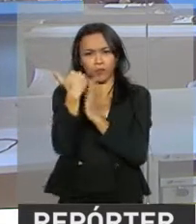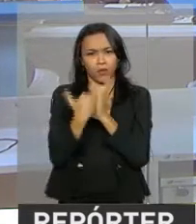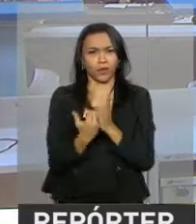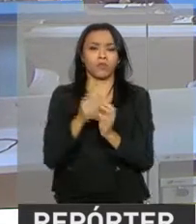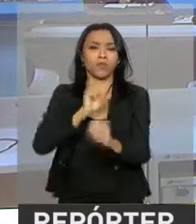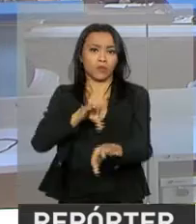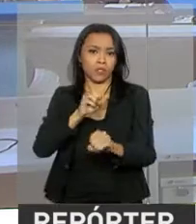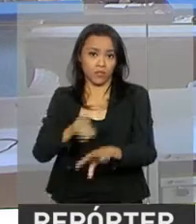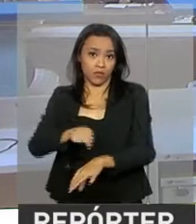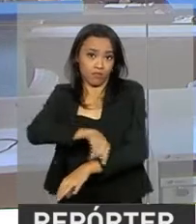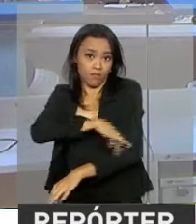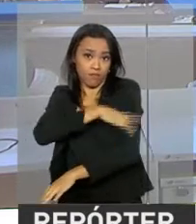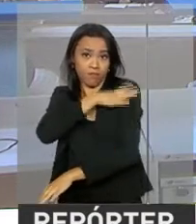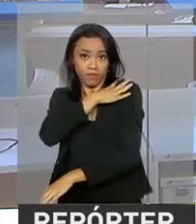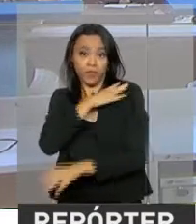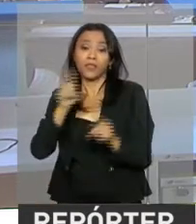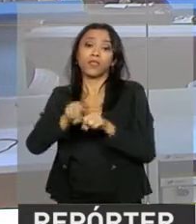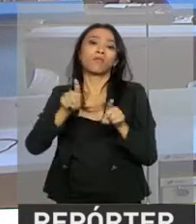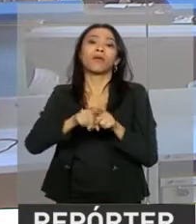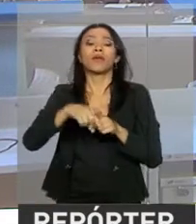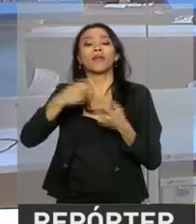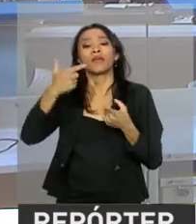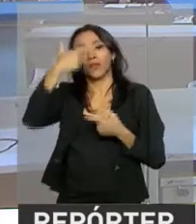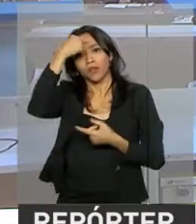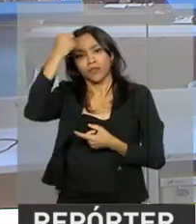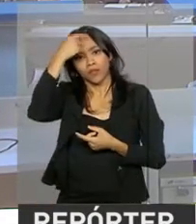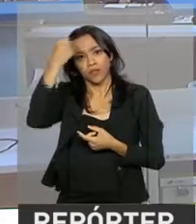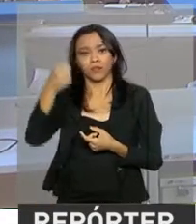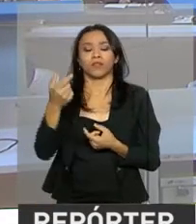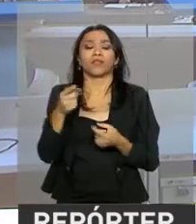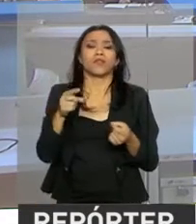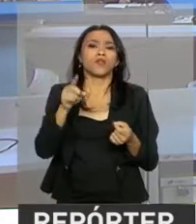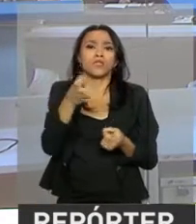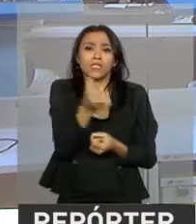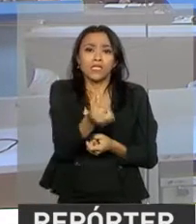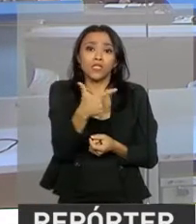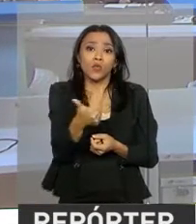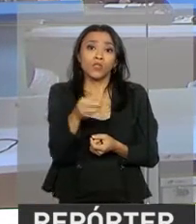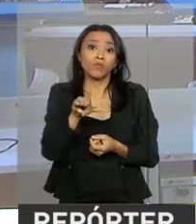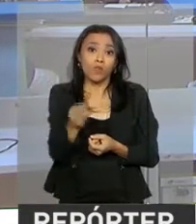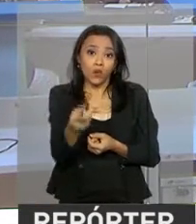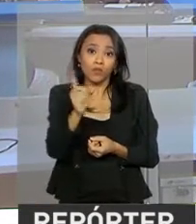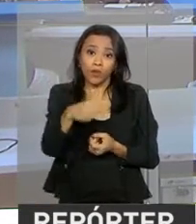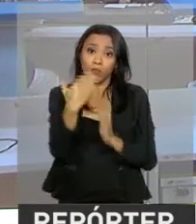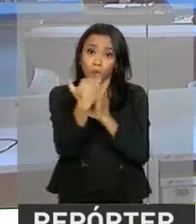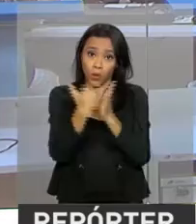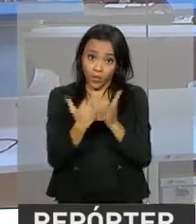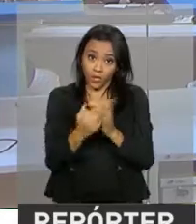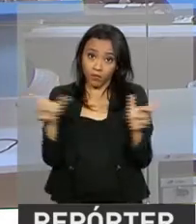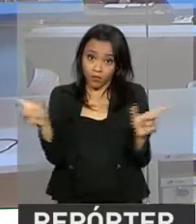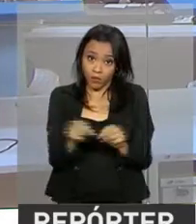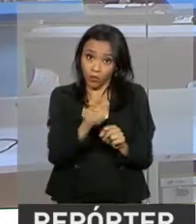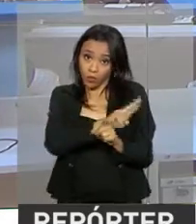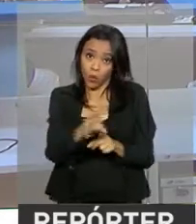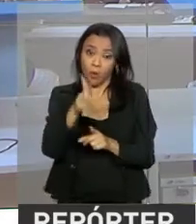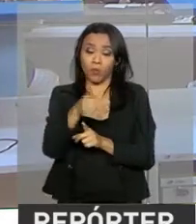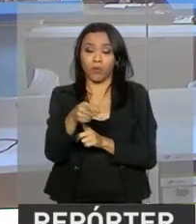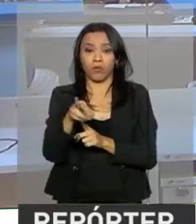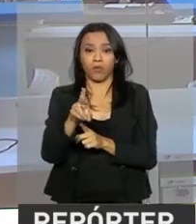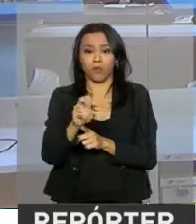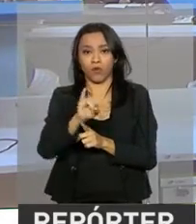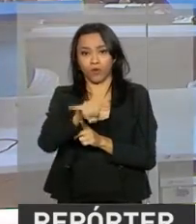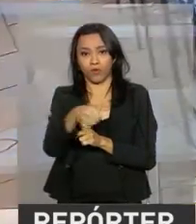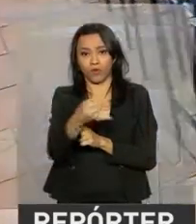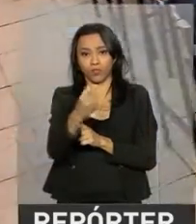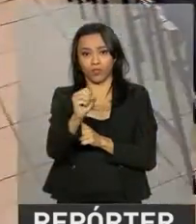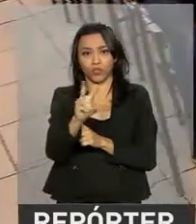uma a maior parte do valor 62 milhões foi para o programa nacional de inclusão de jovens o projovem o